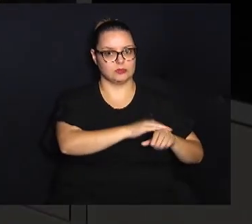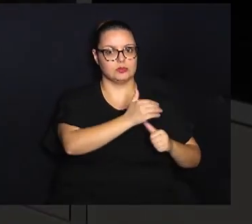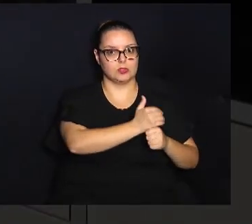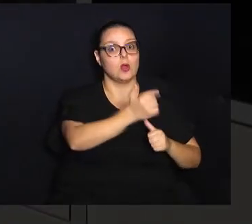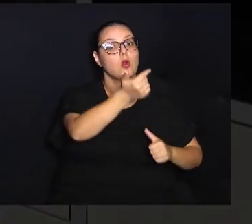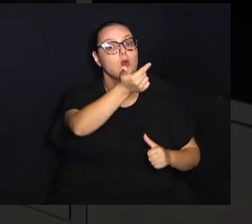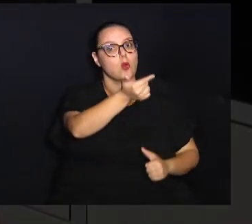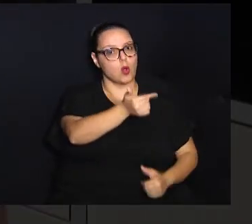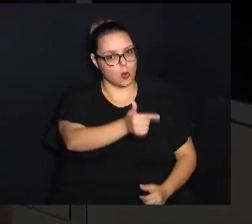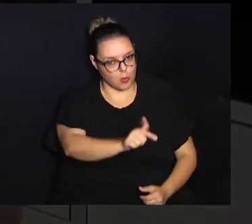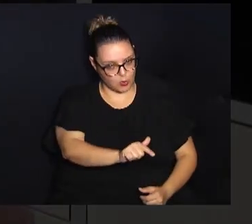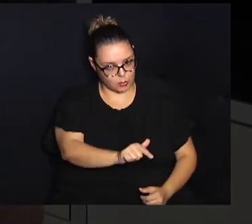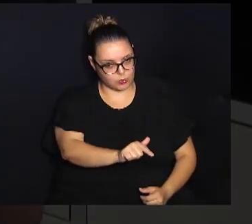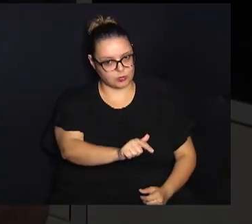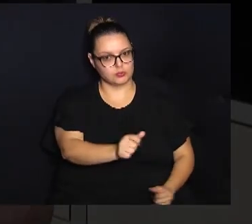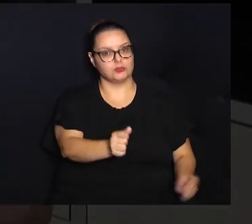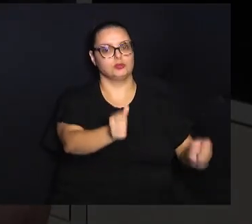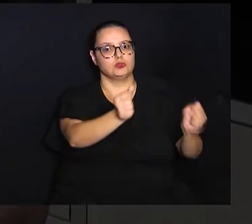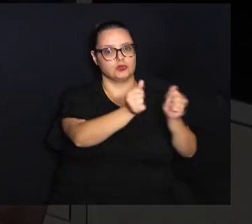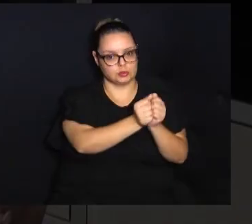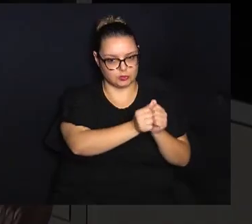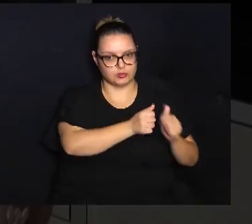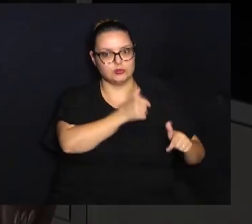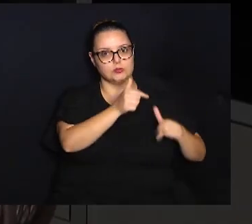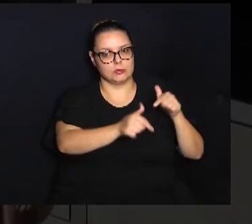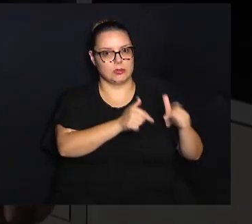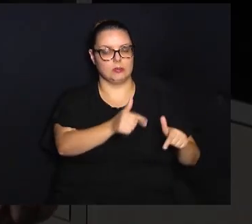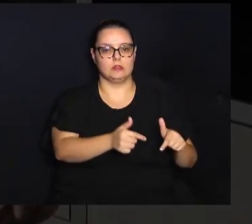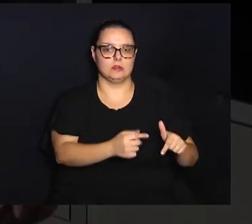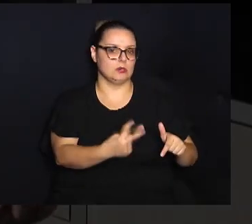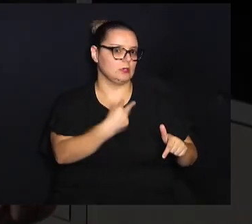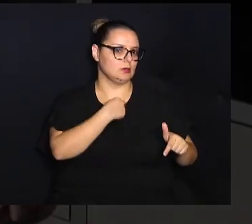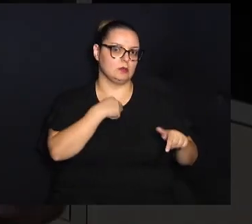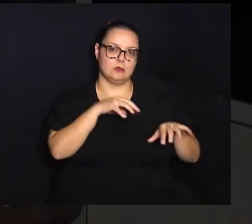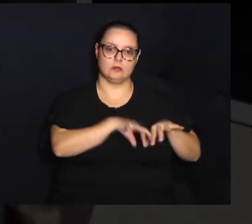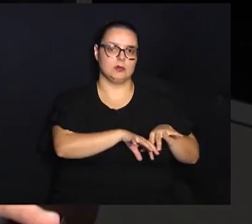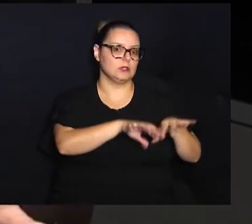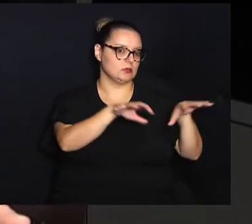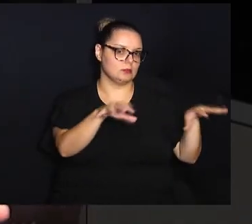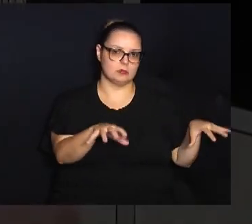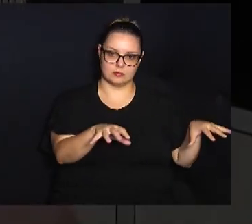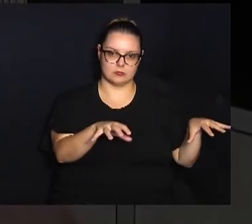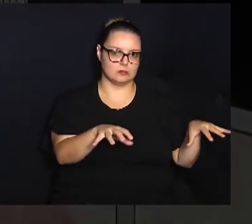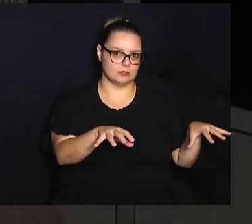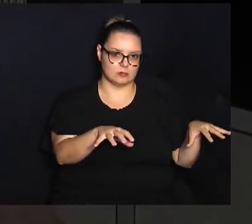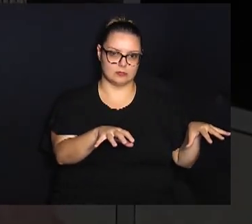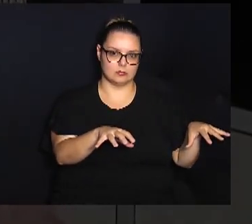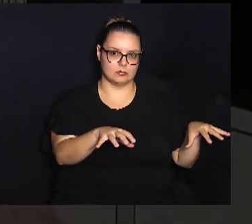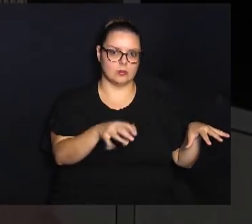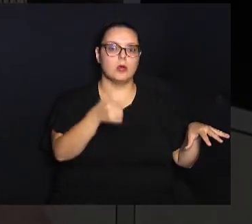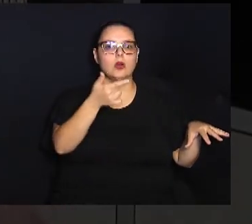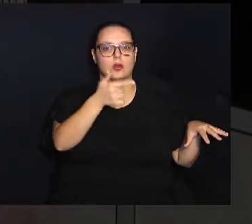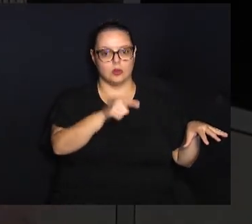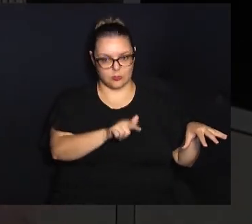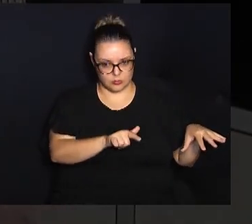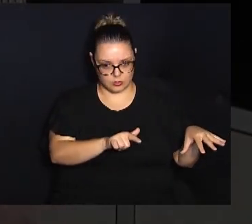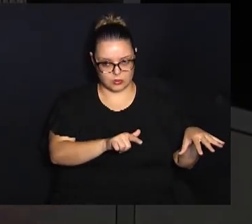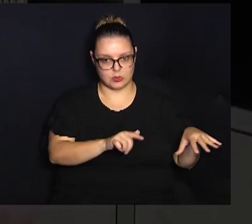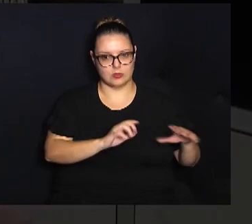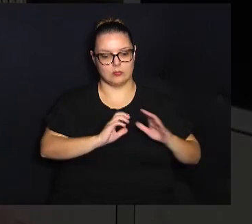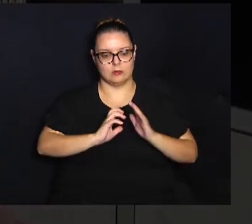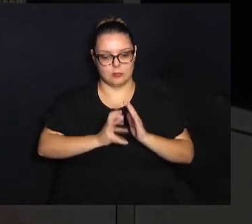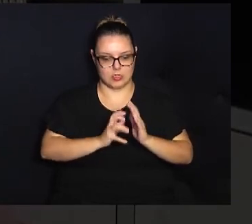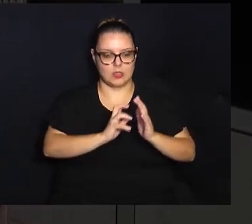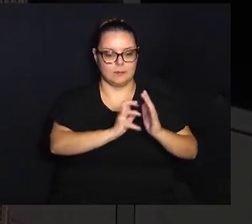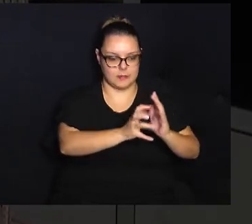que trabalhar juntos, eles não vão poder se separar. Continuarão sendo os seus partidos, mas